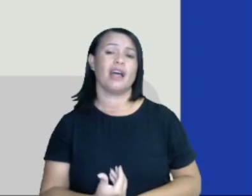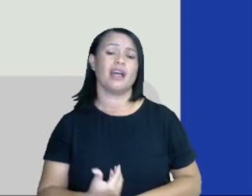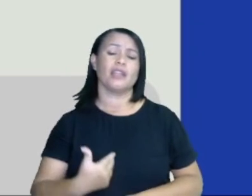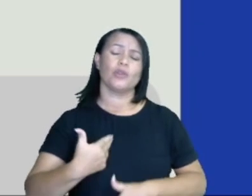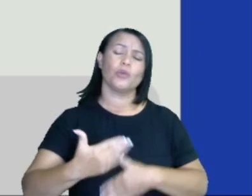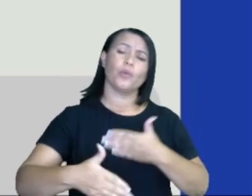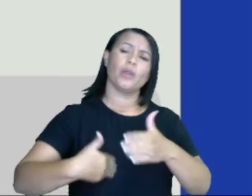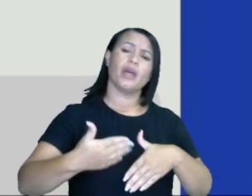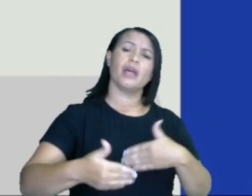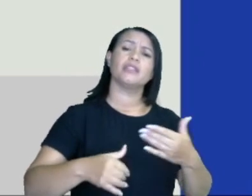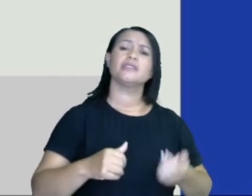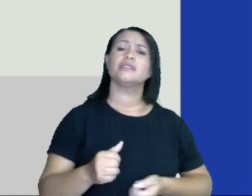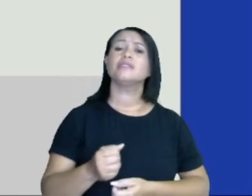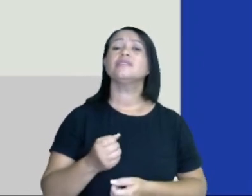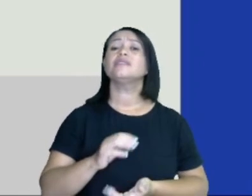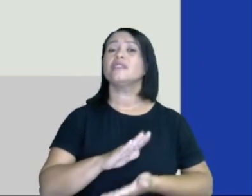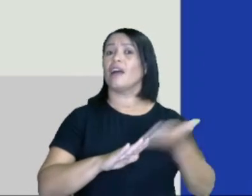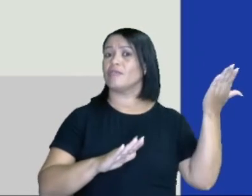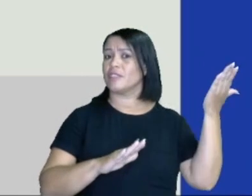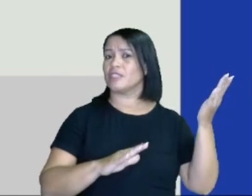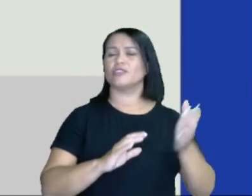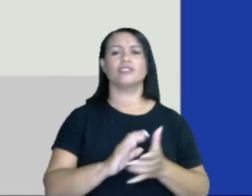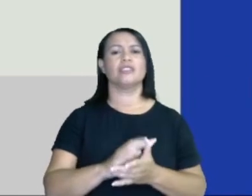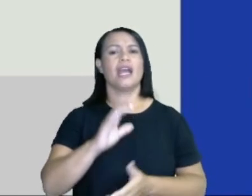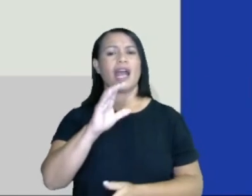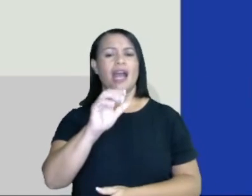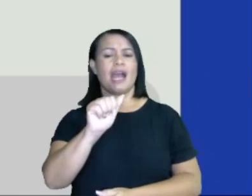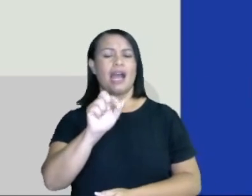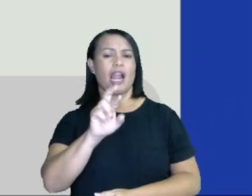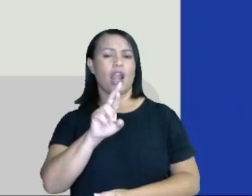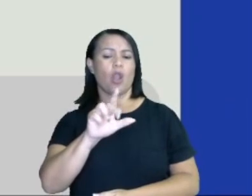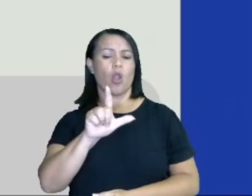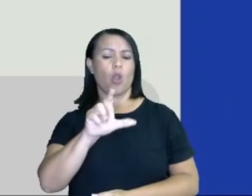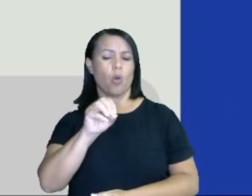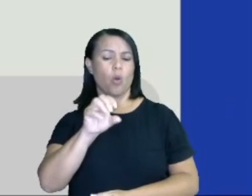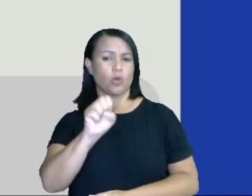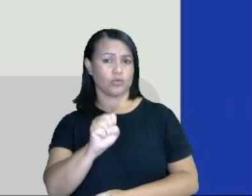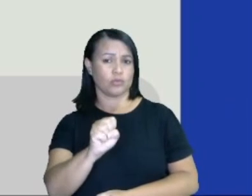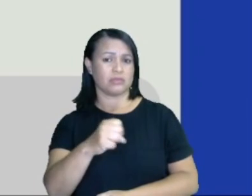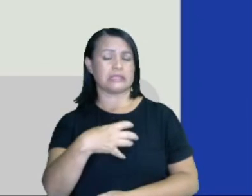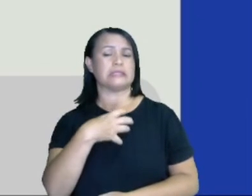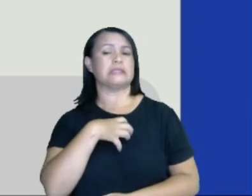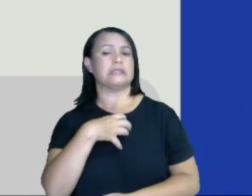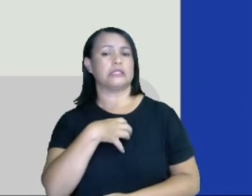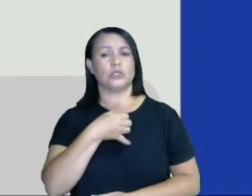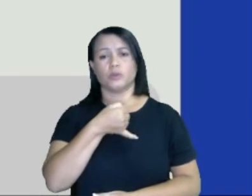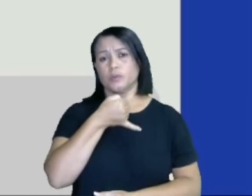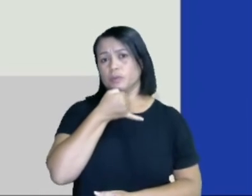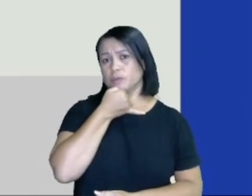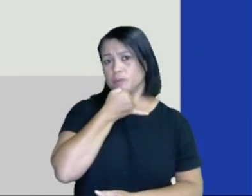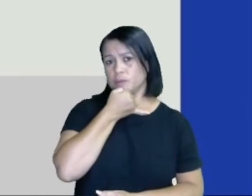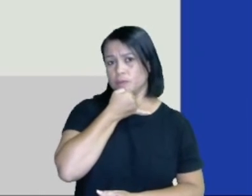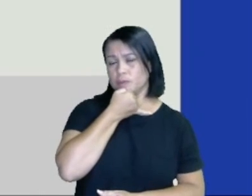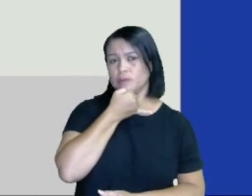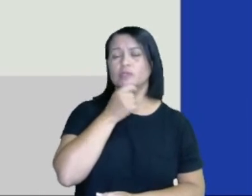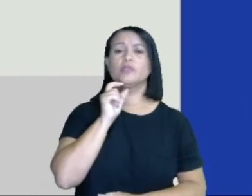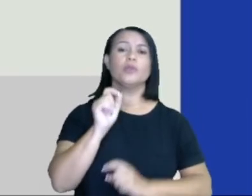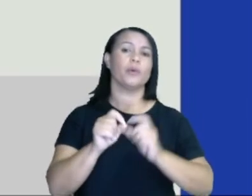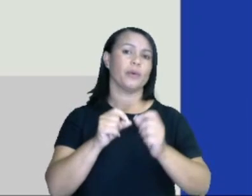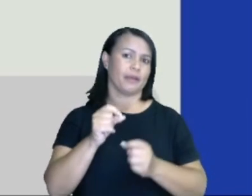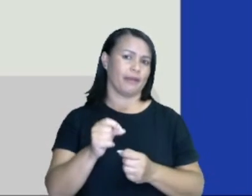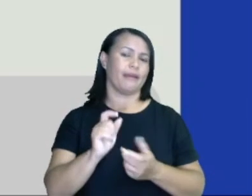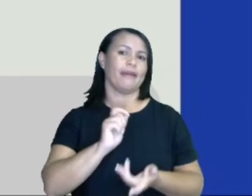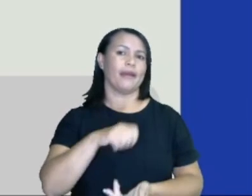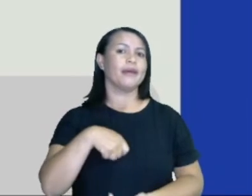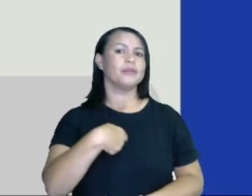viagem. Carlos se puso triste. Carlos ficou triste. Então, em espanhol,